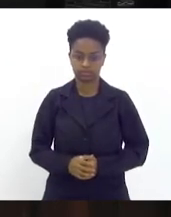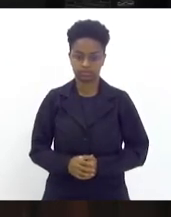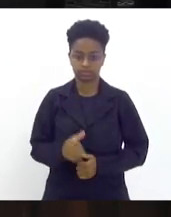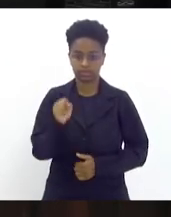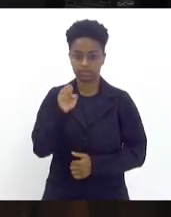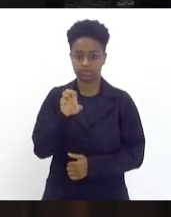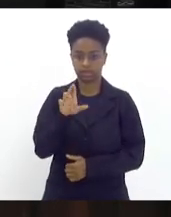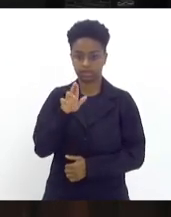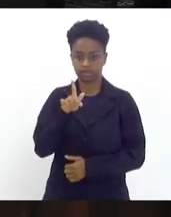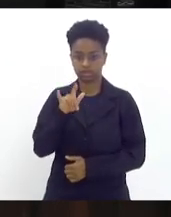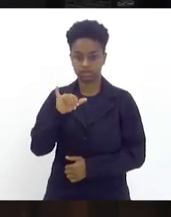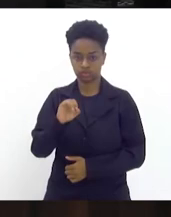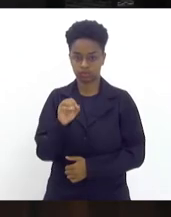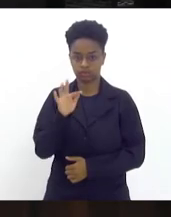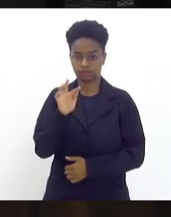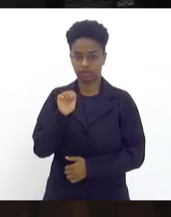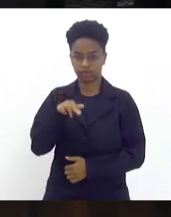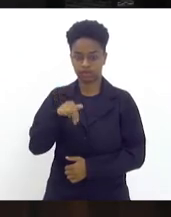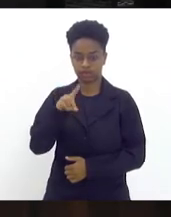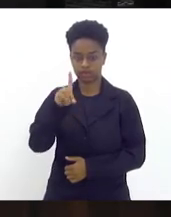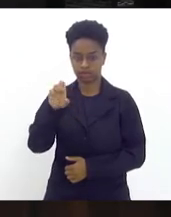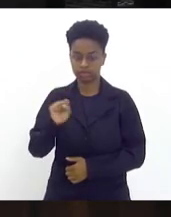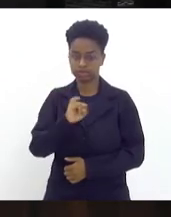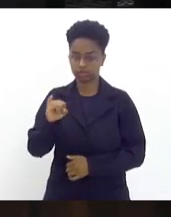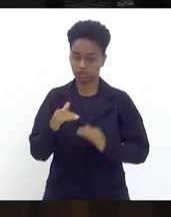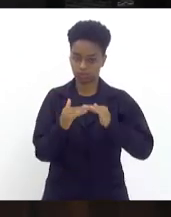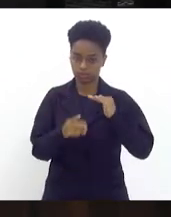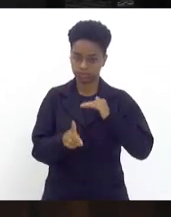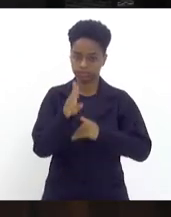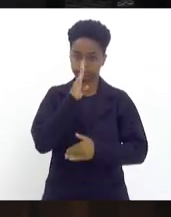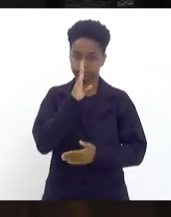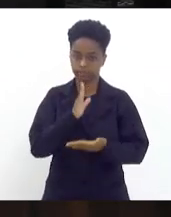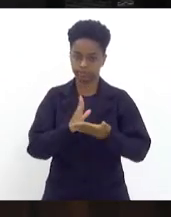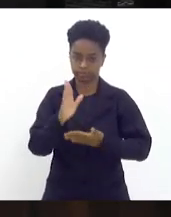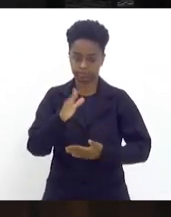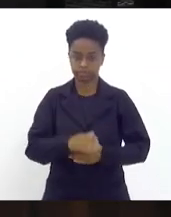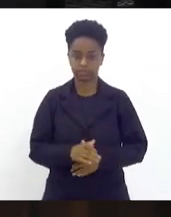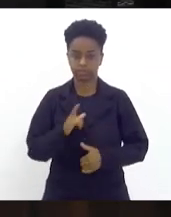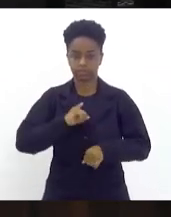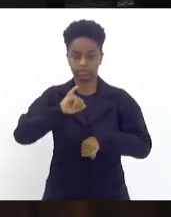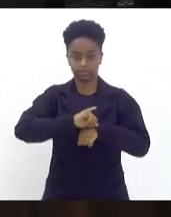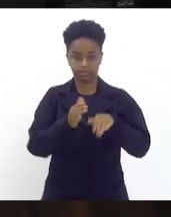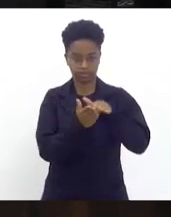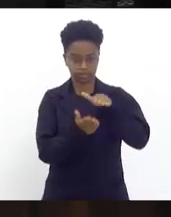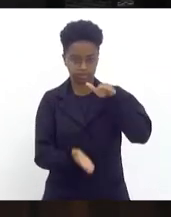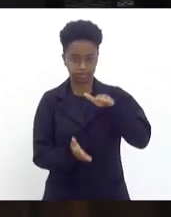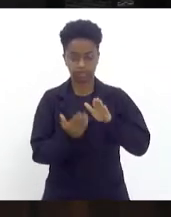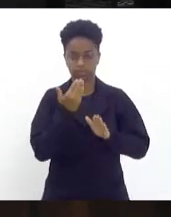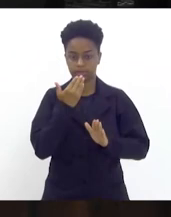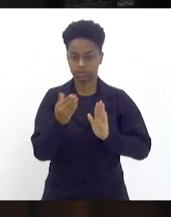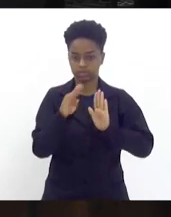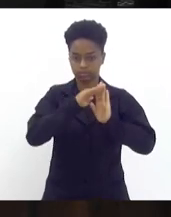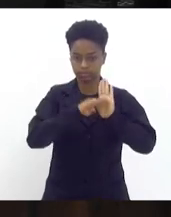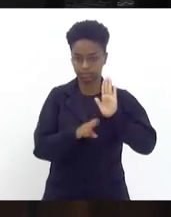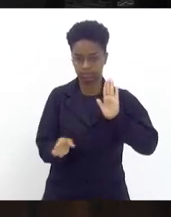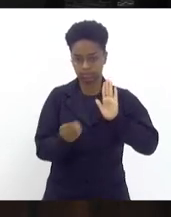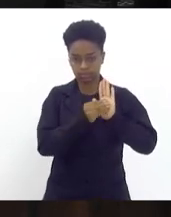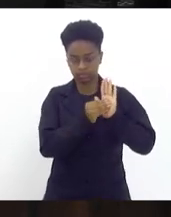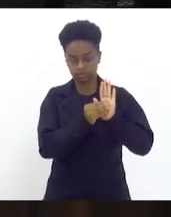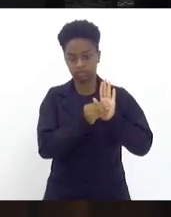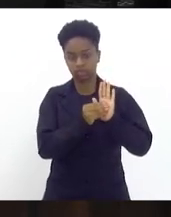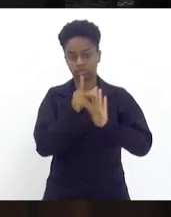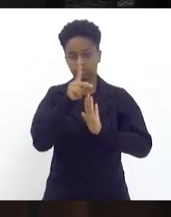Sérgio Fernandes Como estão aprovado a sobremesa requerimento de inclusão na hora do dia